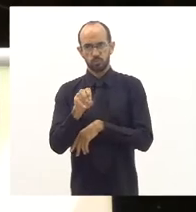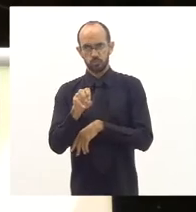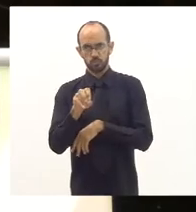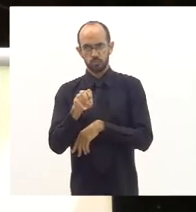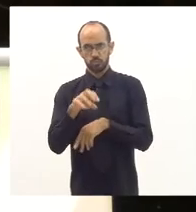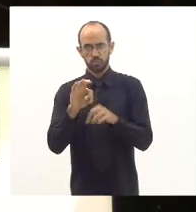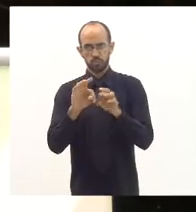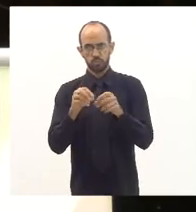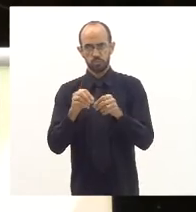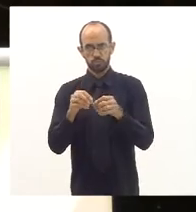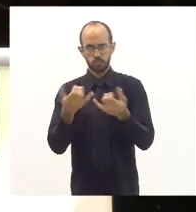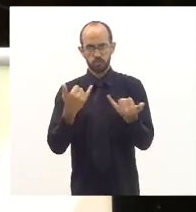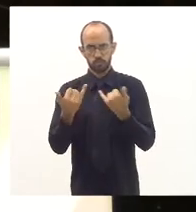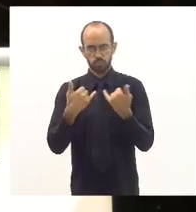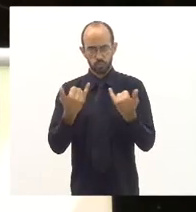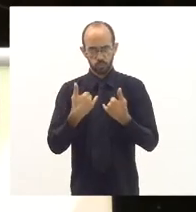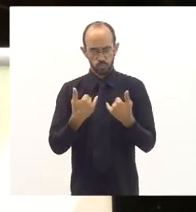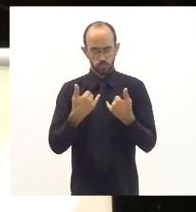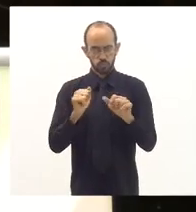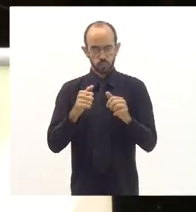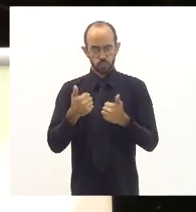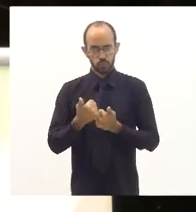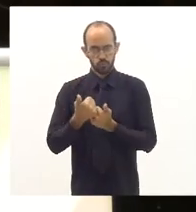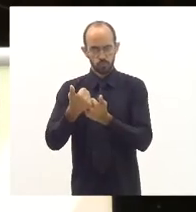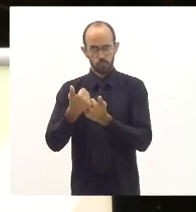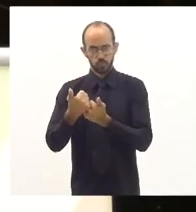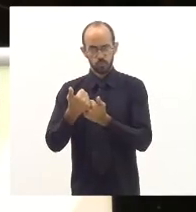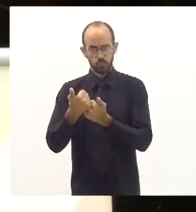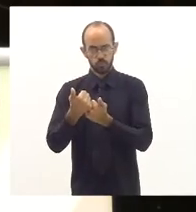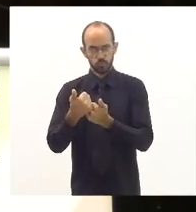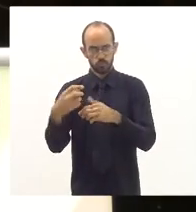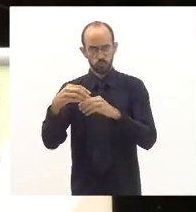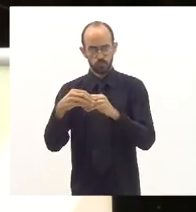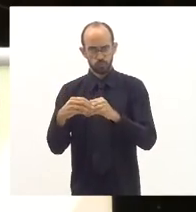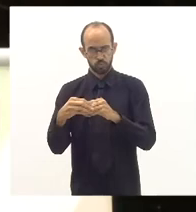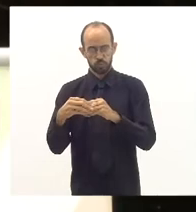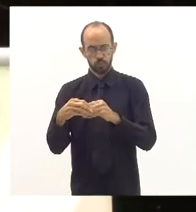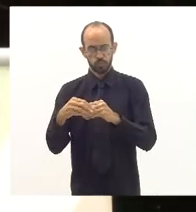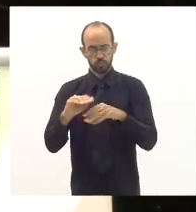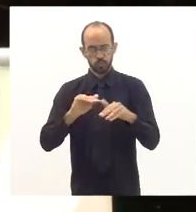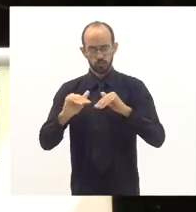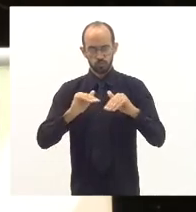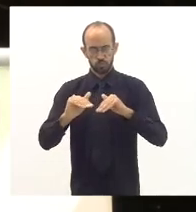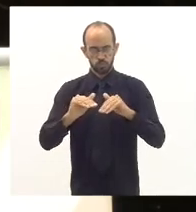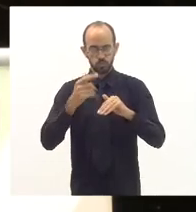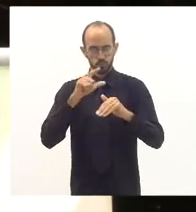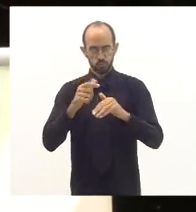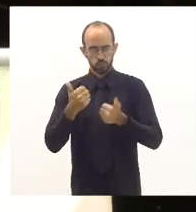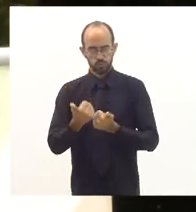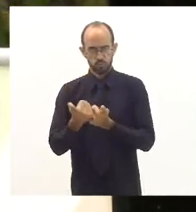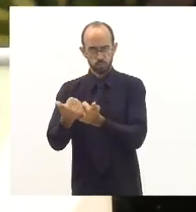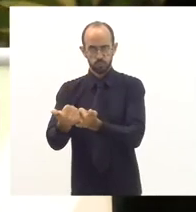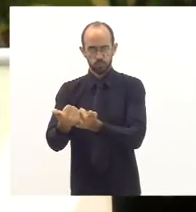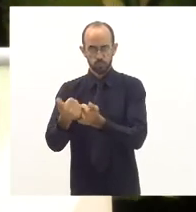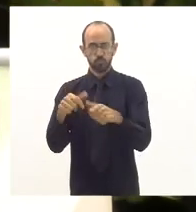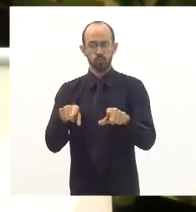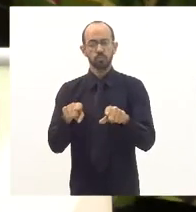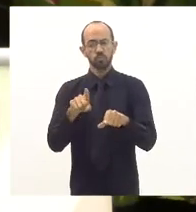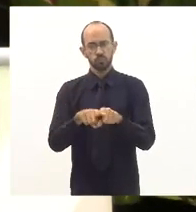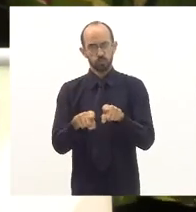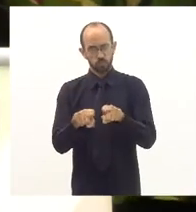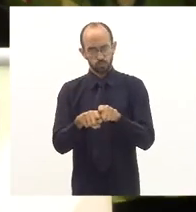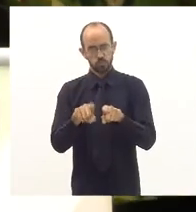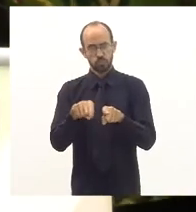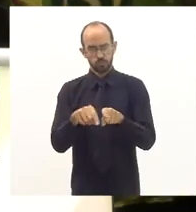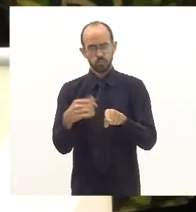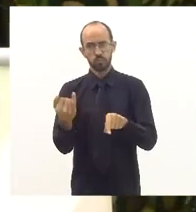as informações, todo o apoio, todos os subsídios que os movimentos puderem nos trazer, isso também é